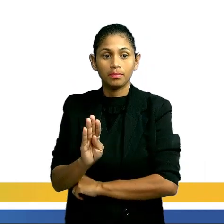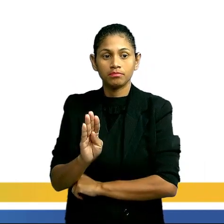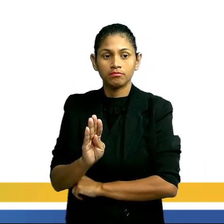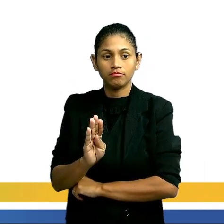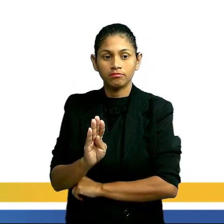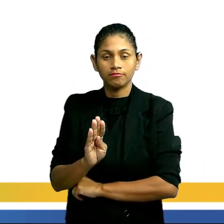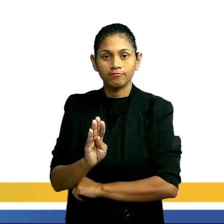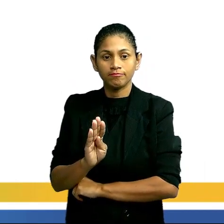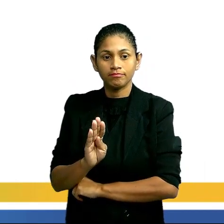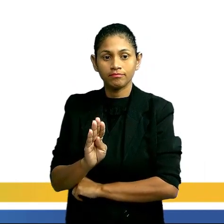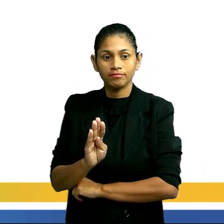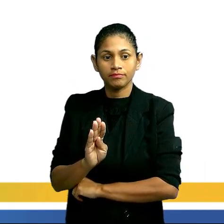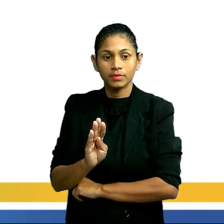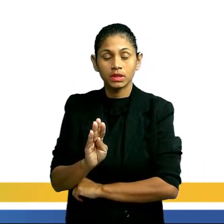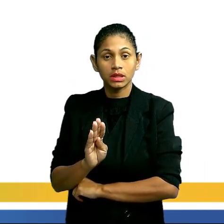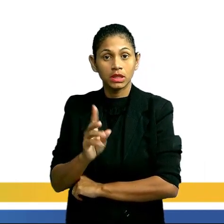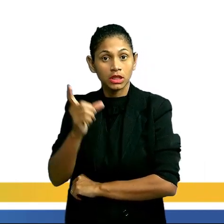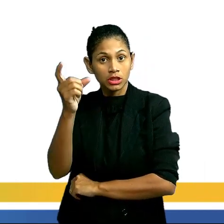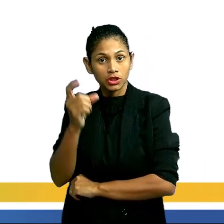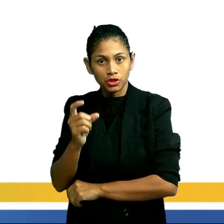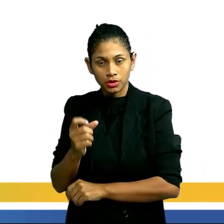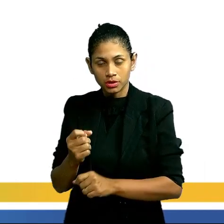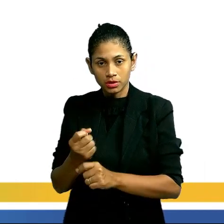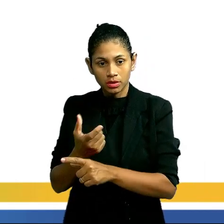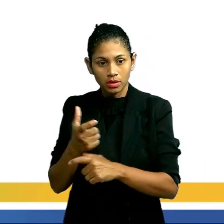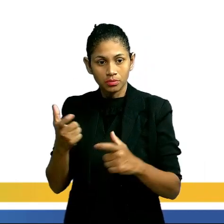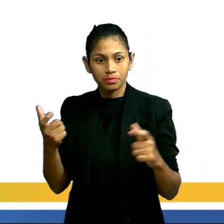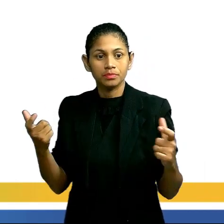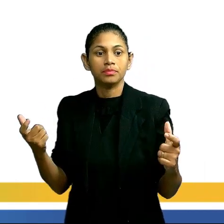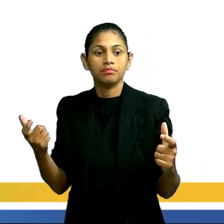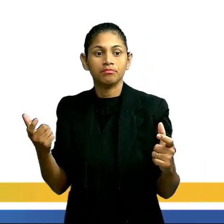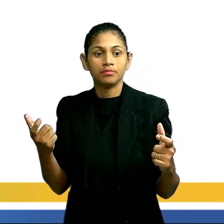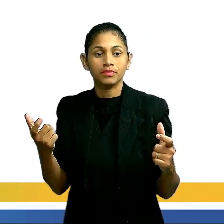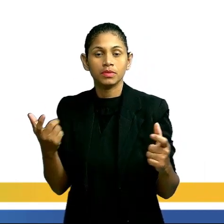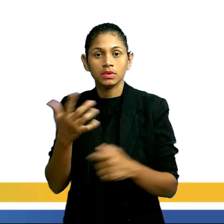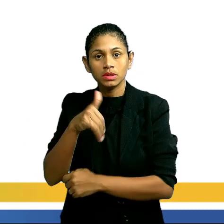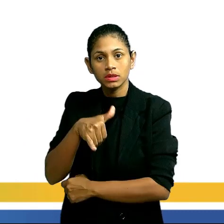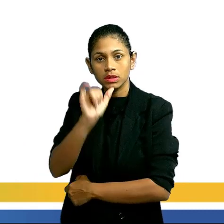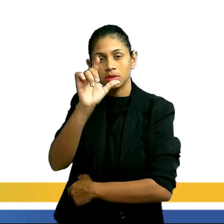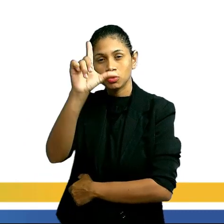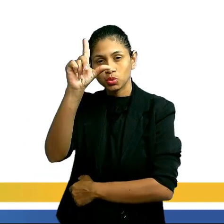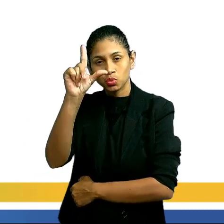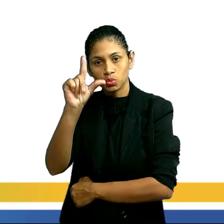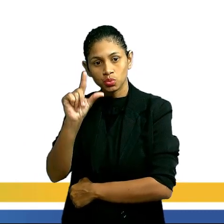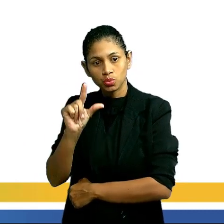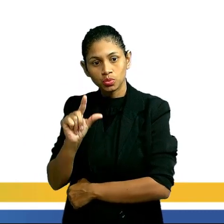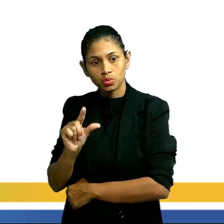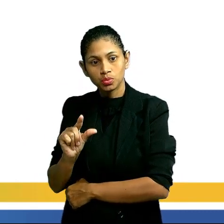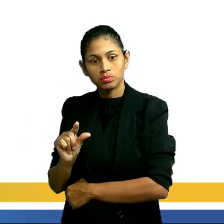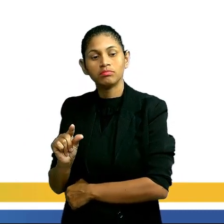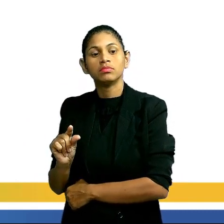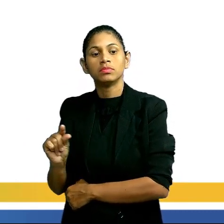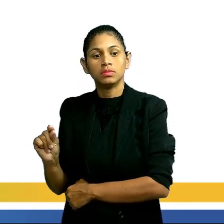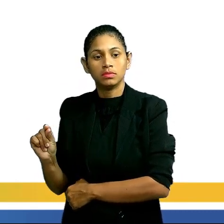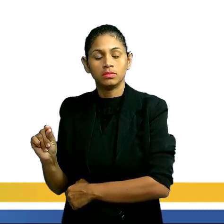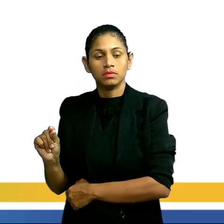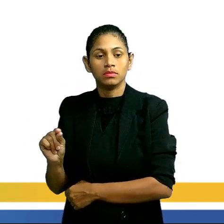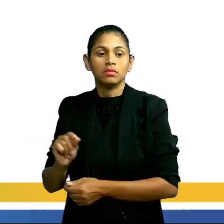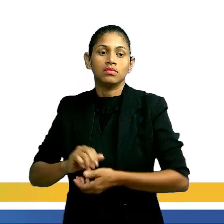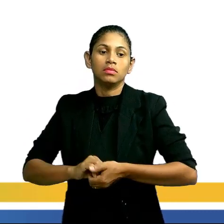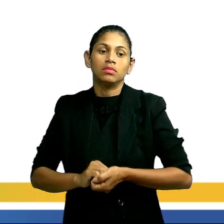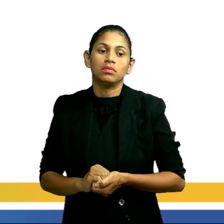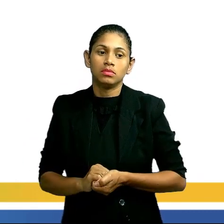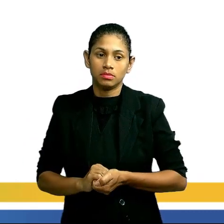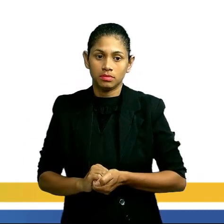está aumentando e aqui o valor de y ele vai diminuindo até certo ponto e depois ele se torna